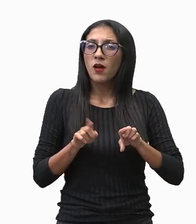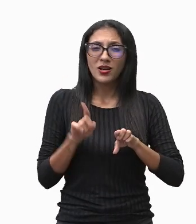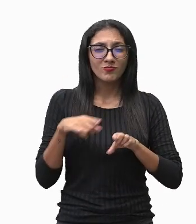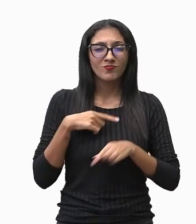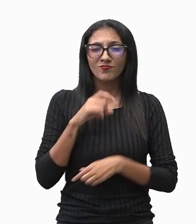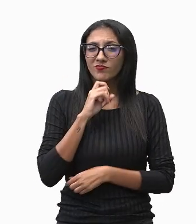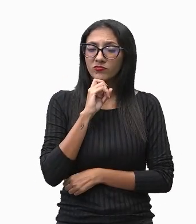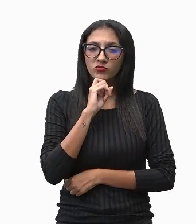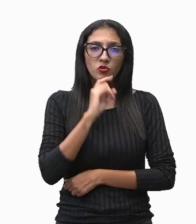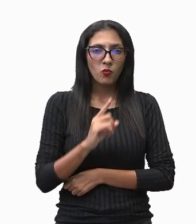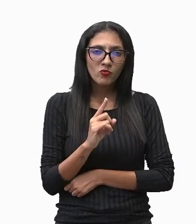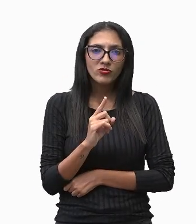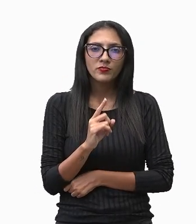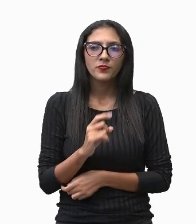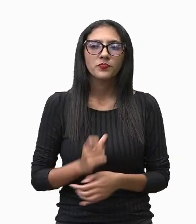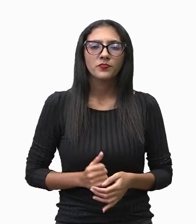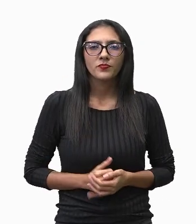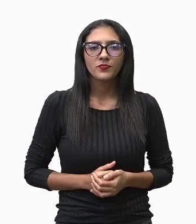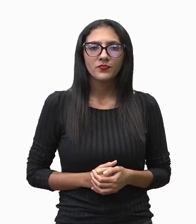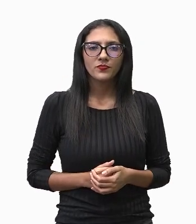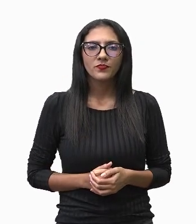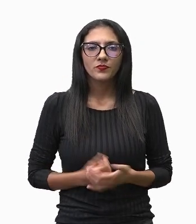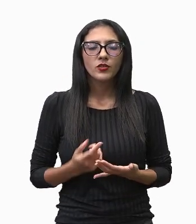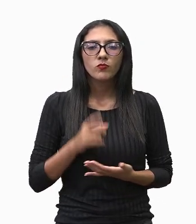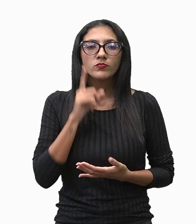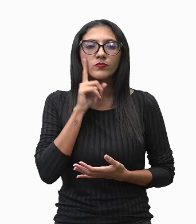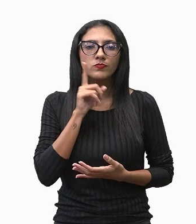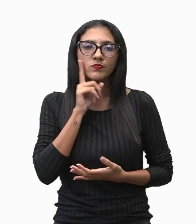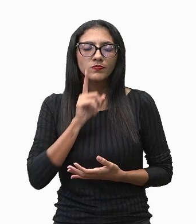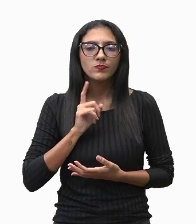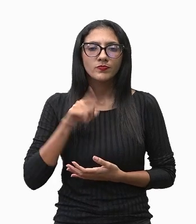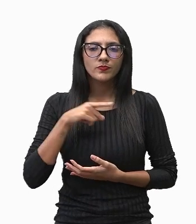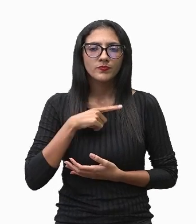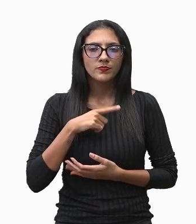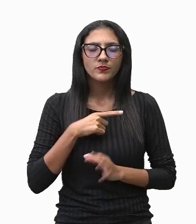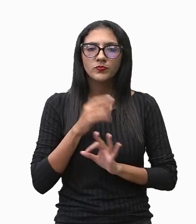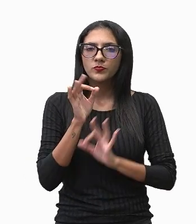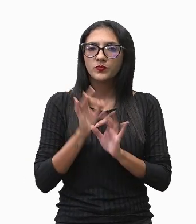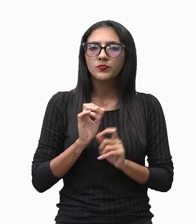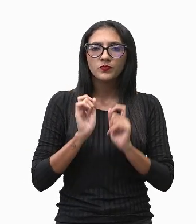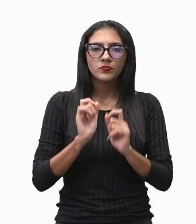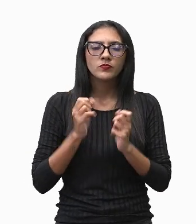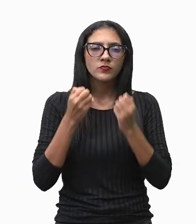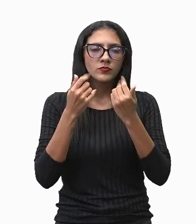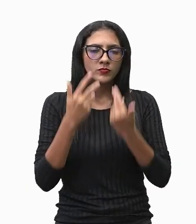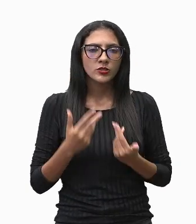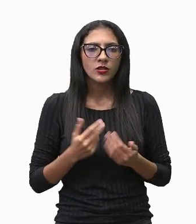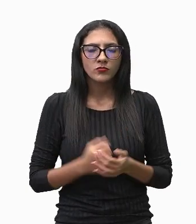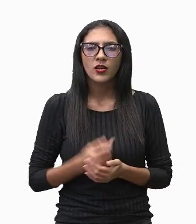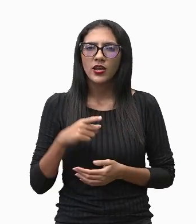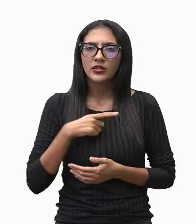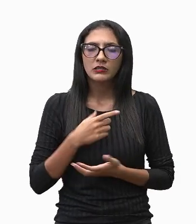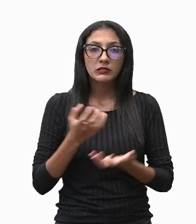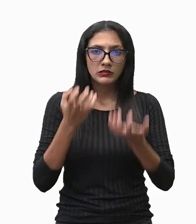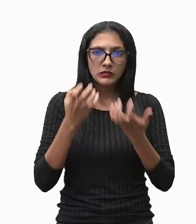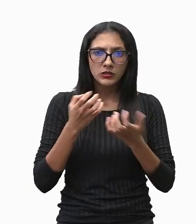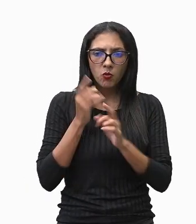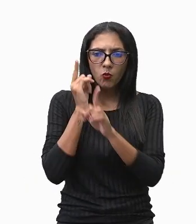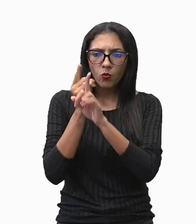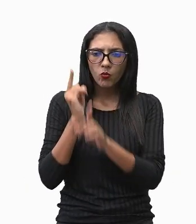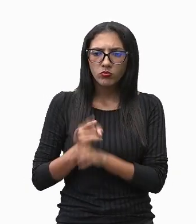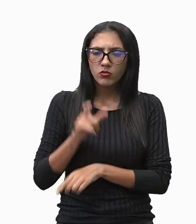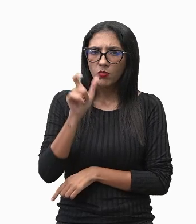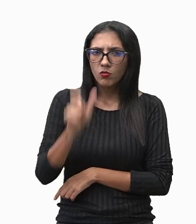alcançado. Então, os Estados Unidos, ele alegava ali que, além de capturar Osama Bin Laden,